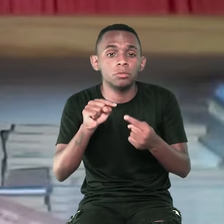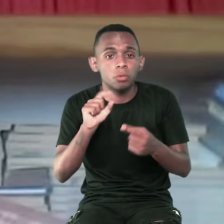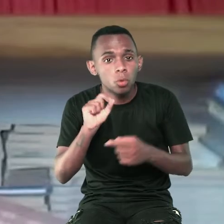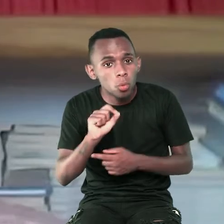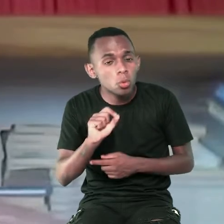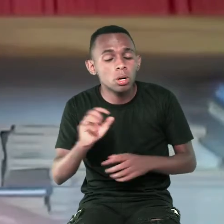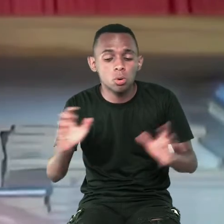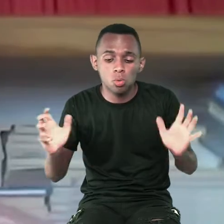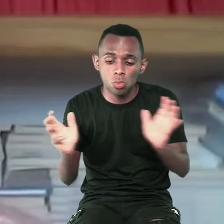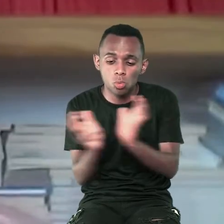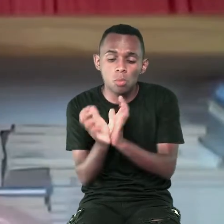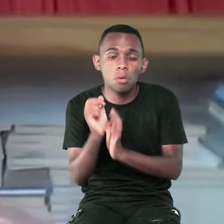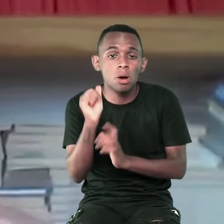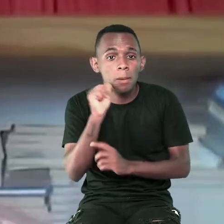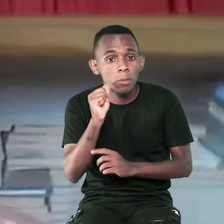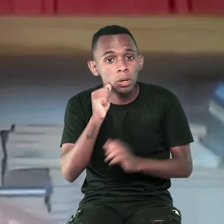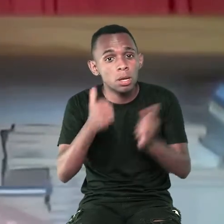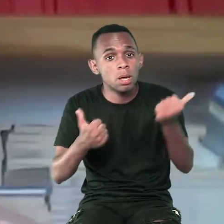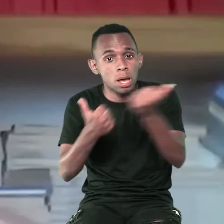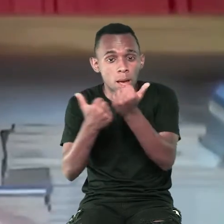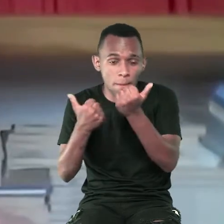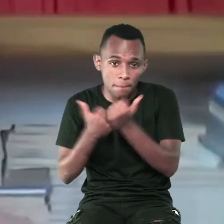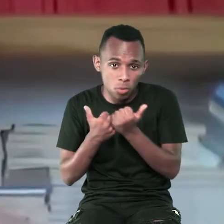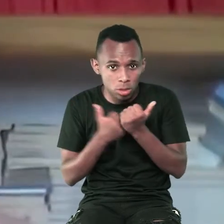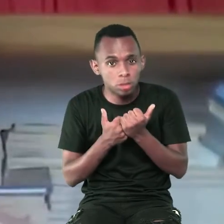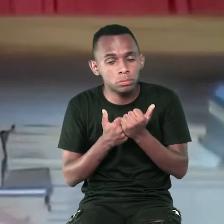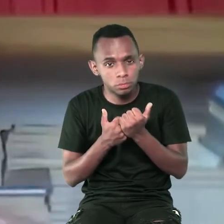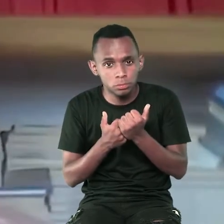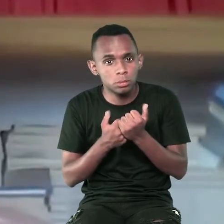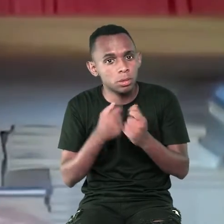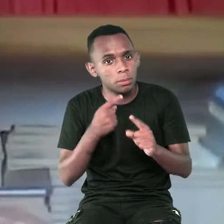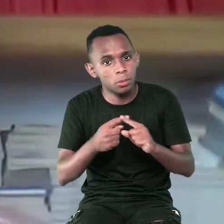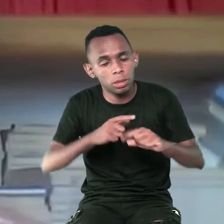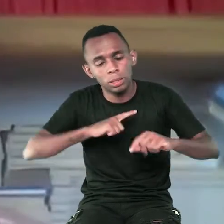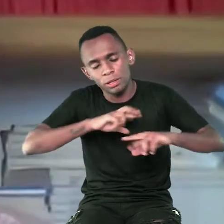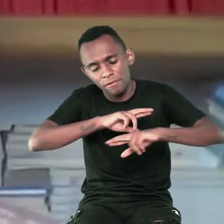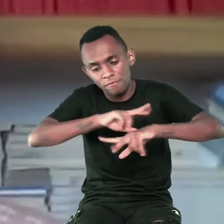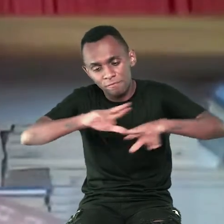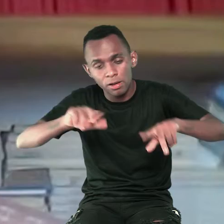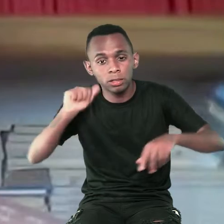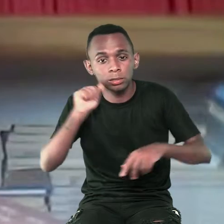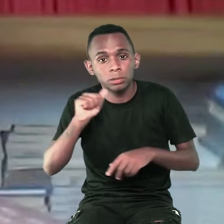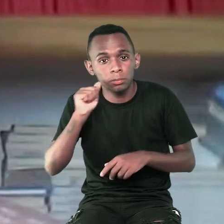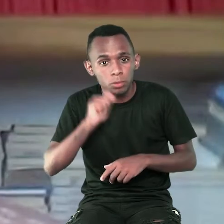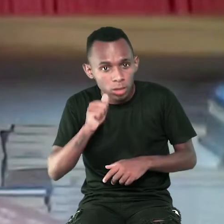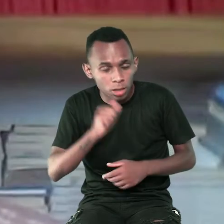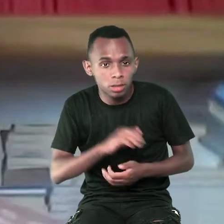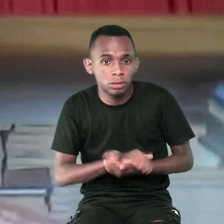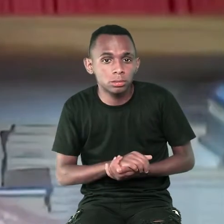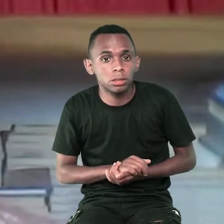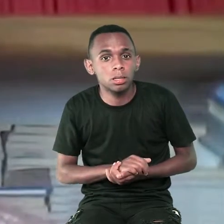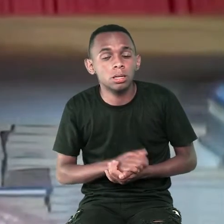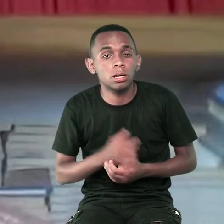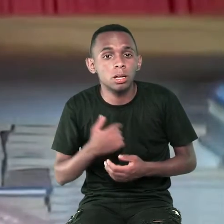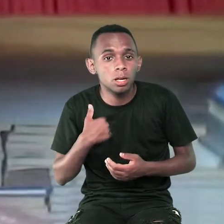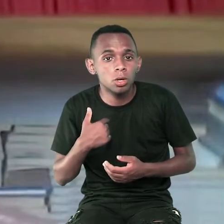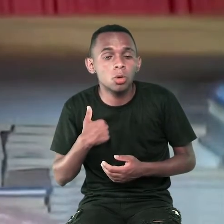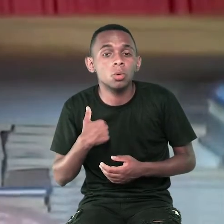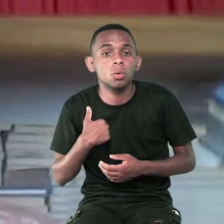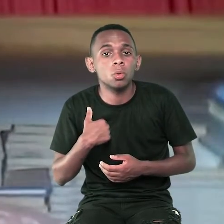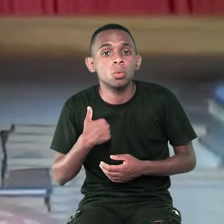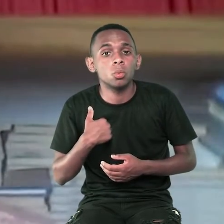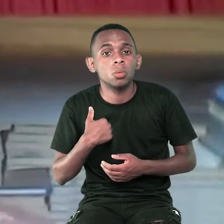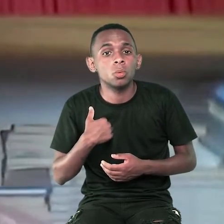para as mulheres se apoiarem, né? Porque aqui eu tenho várias mulheres e eu estou chamando para